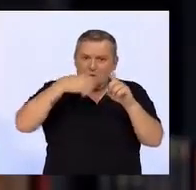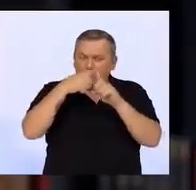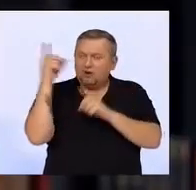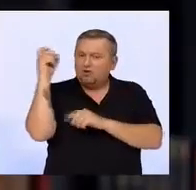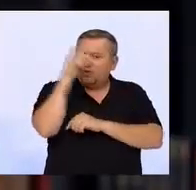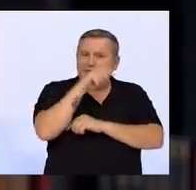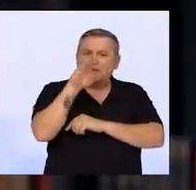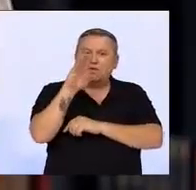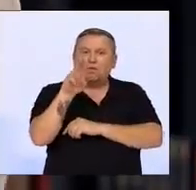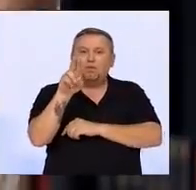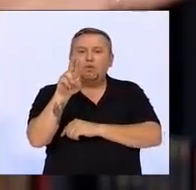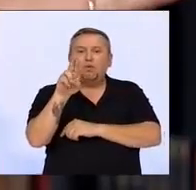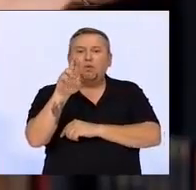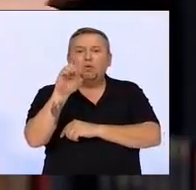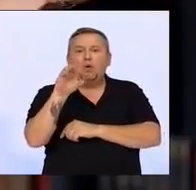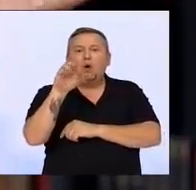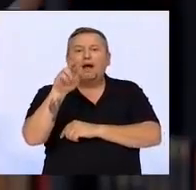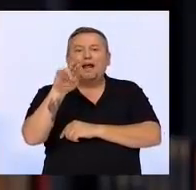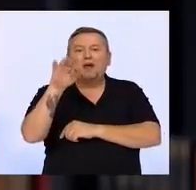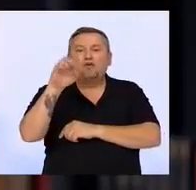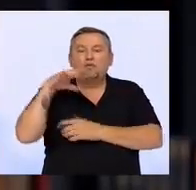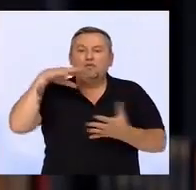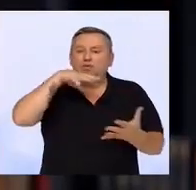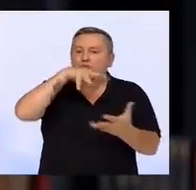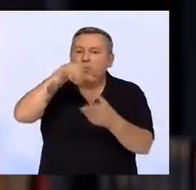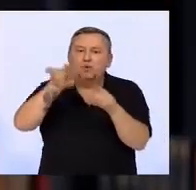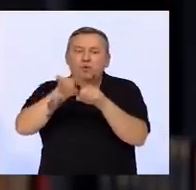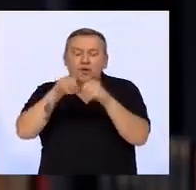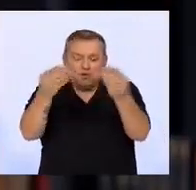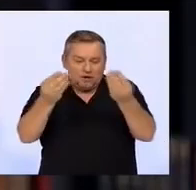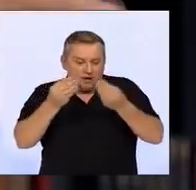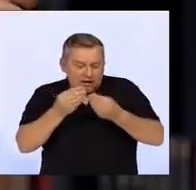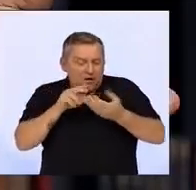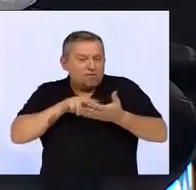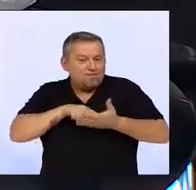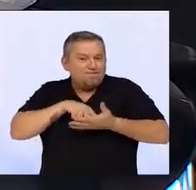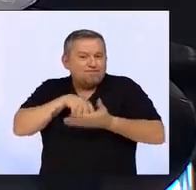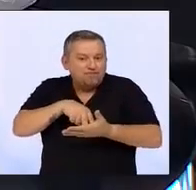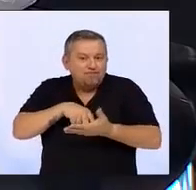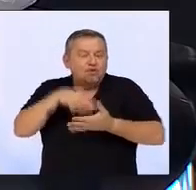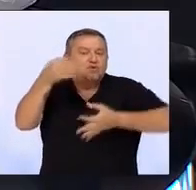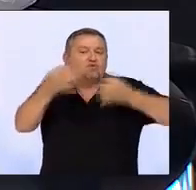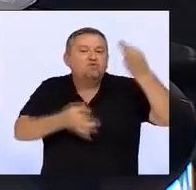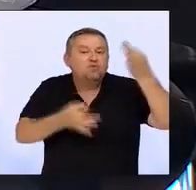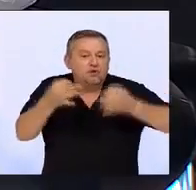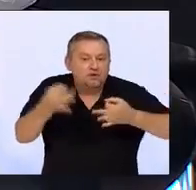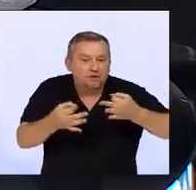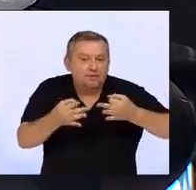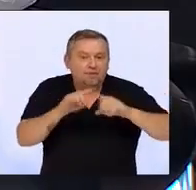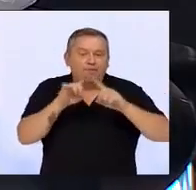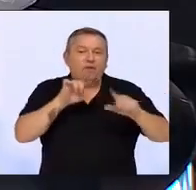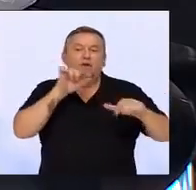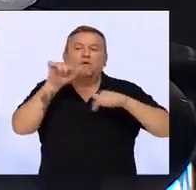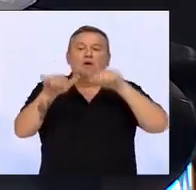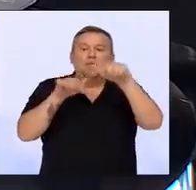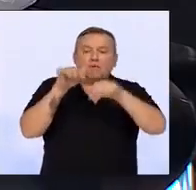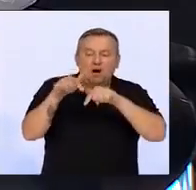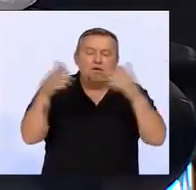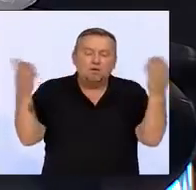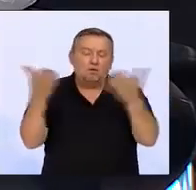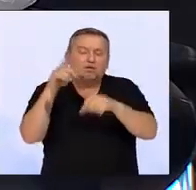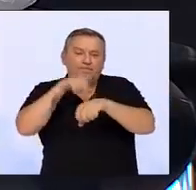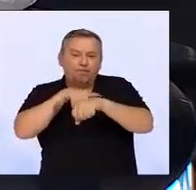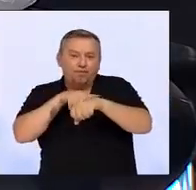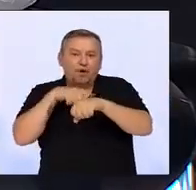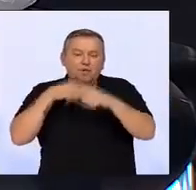têm que ser feitas para poder fazer a nova segurança jurídica e relançar a economia. Mas voltando ao trabalho. No trabalho imediato, né, a